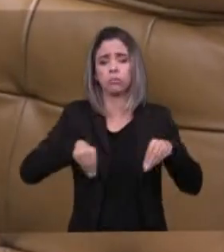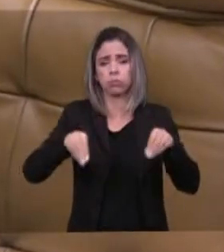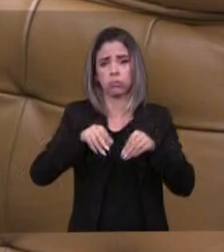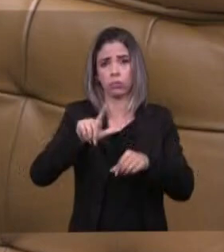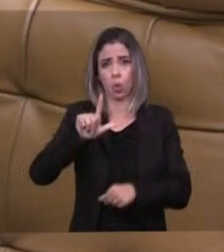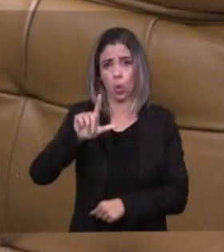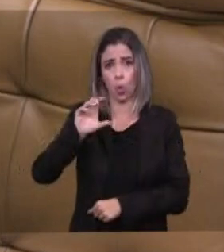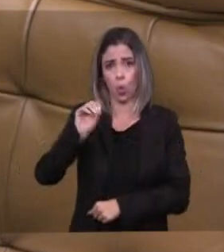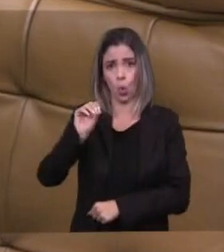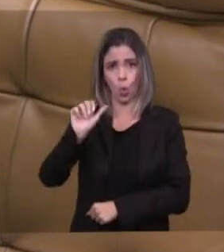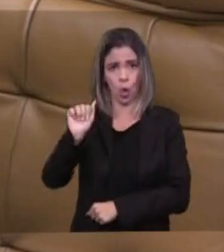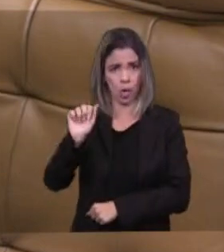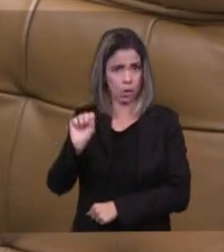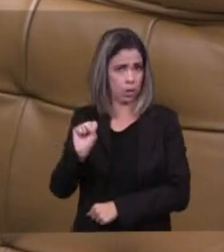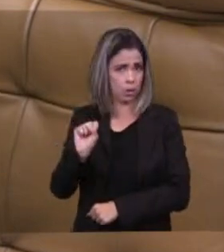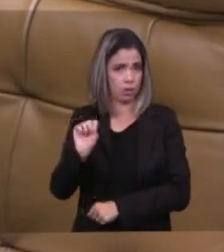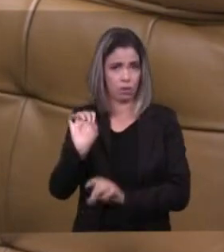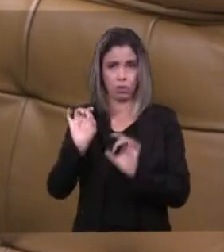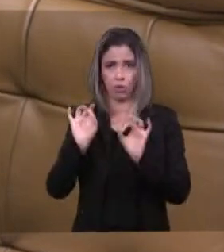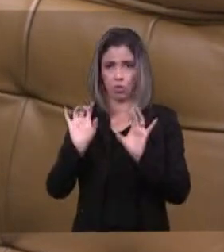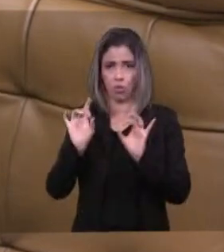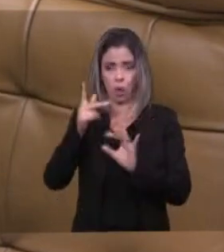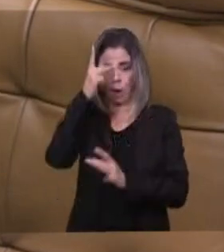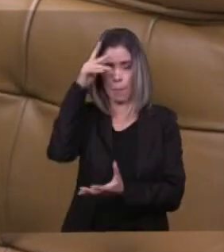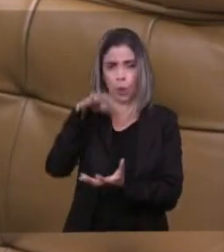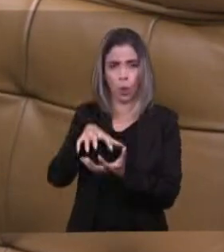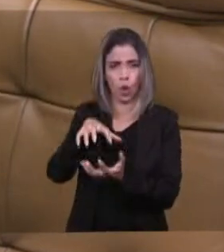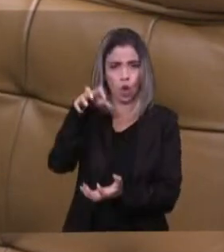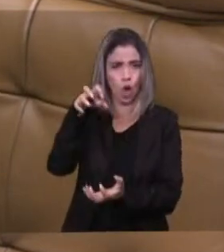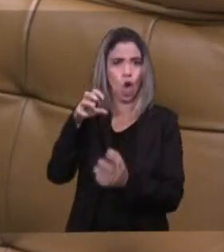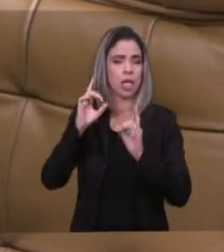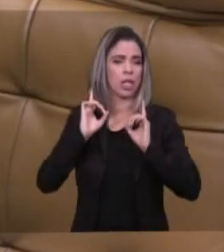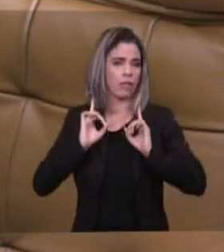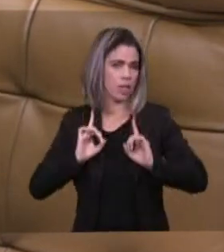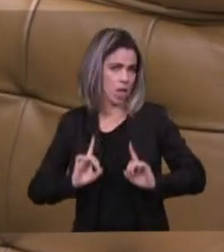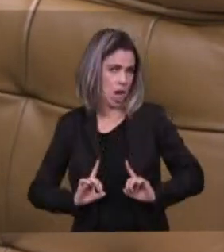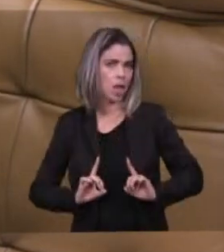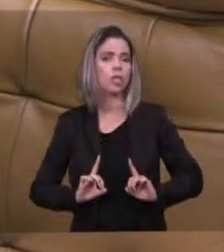Loas para os idosos e deficientes